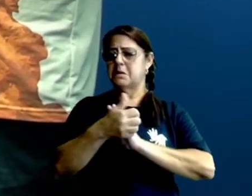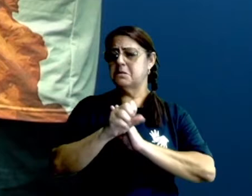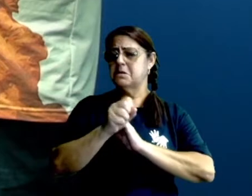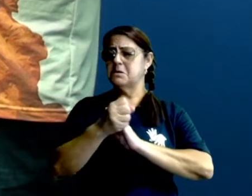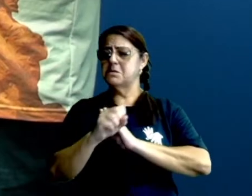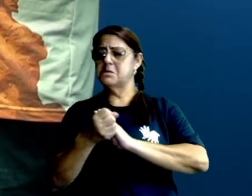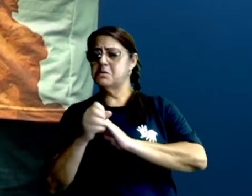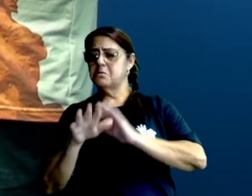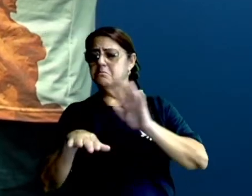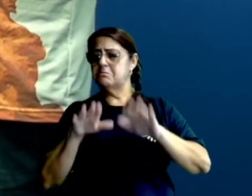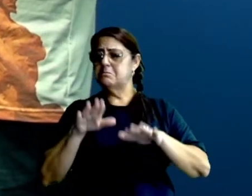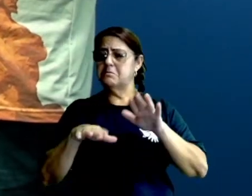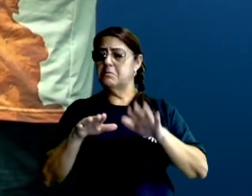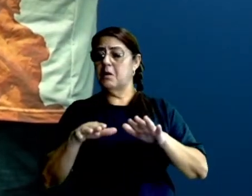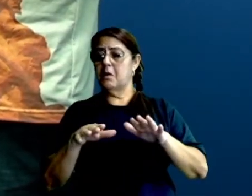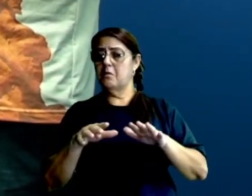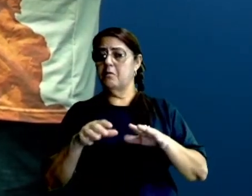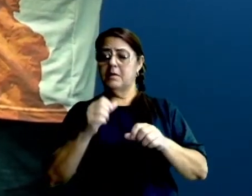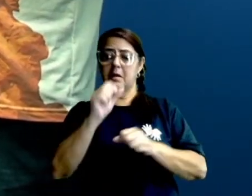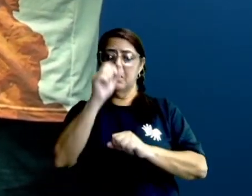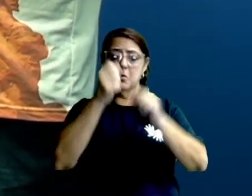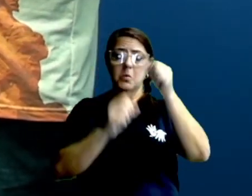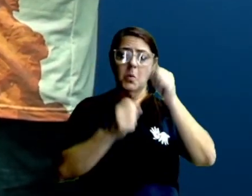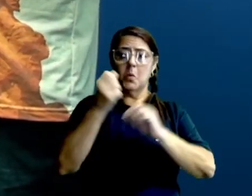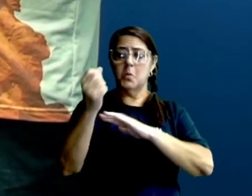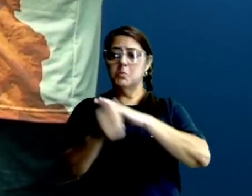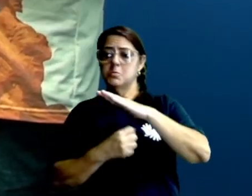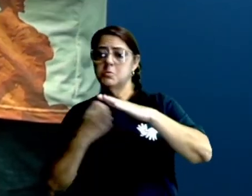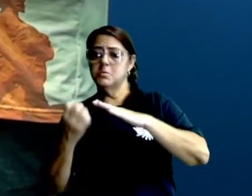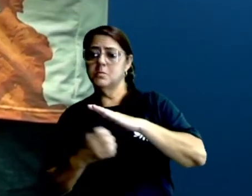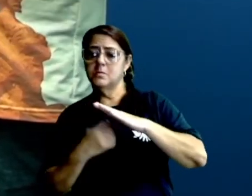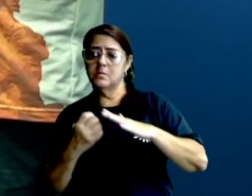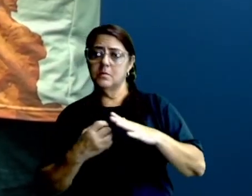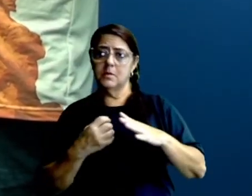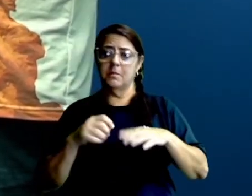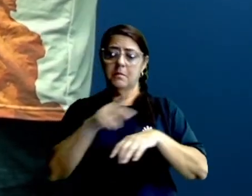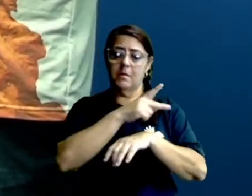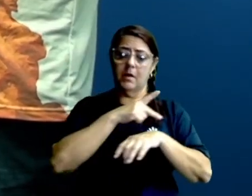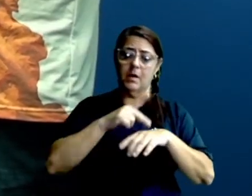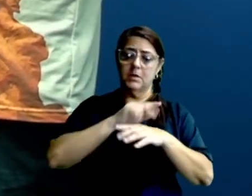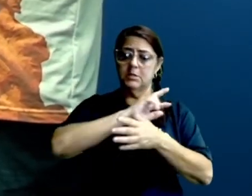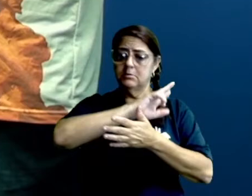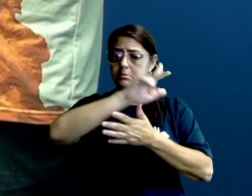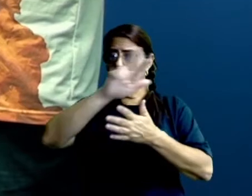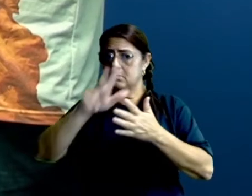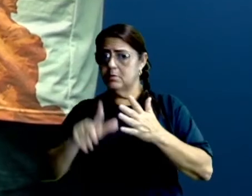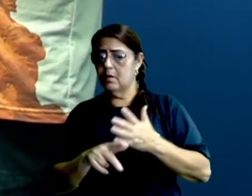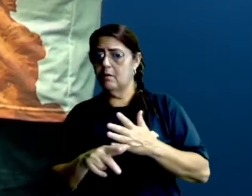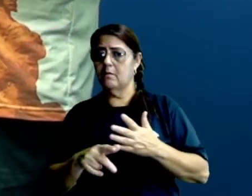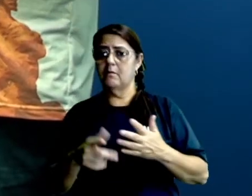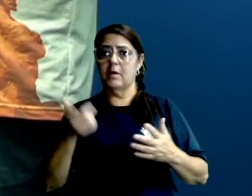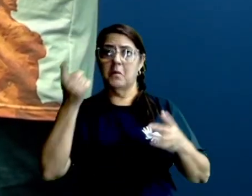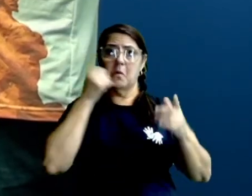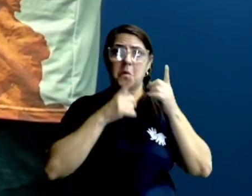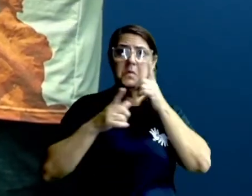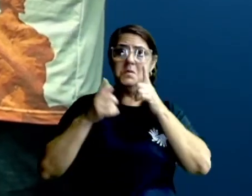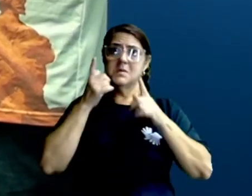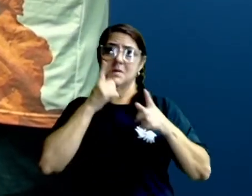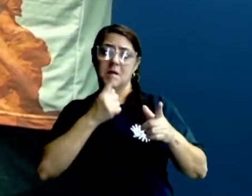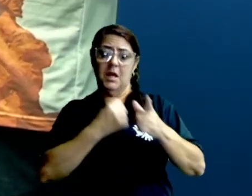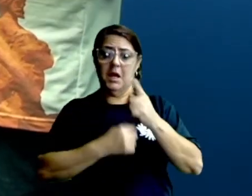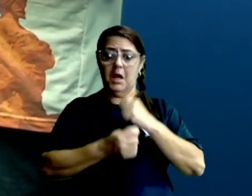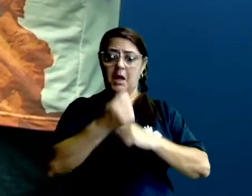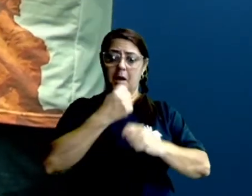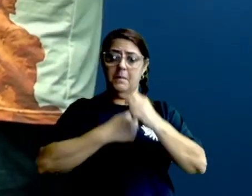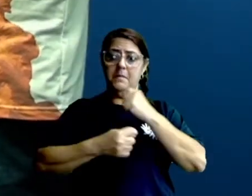XVIII, quando vai ter a Revolução Industrial, né, muitos países, né, vão se beneficiar do acúmulo de